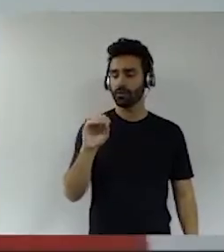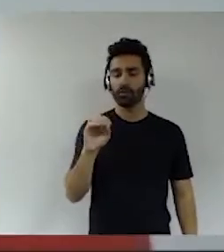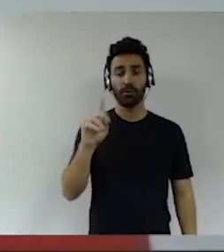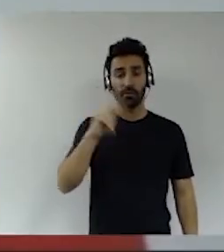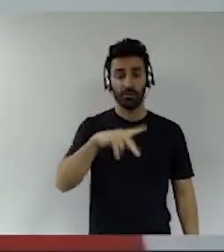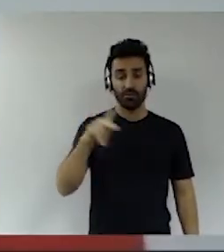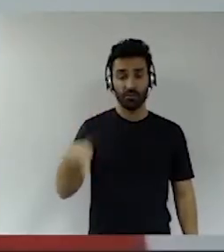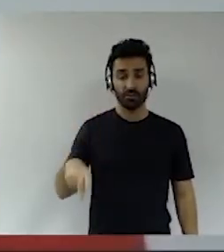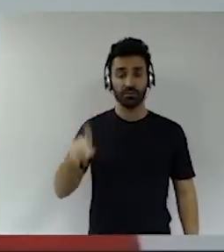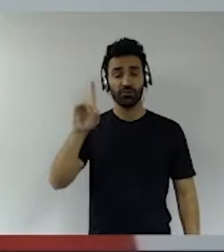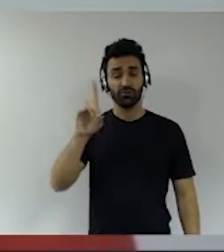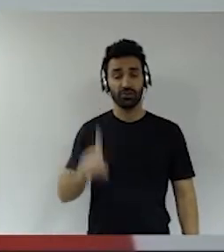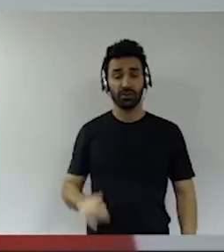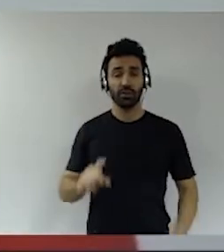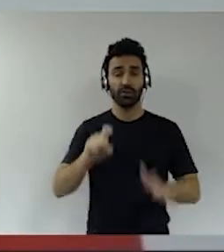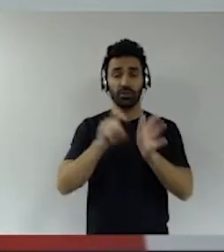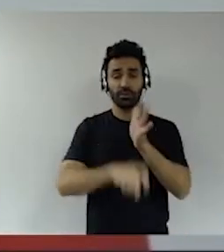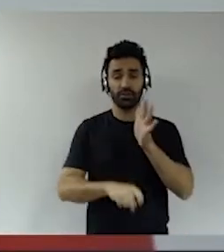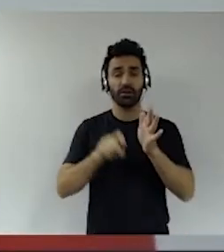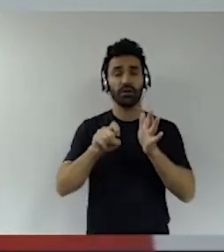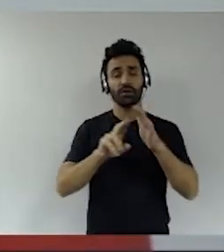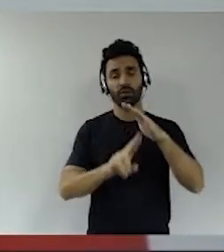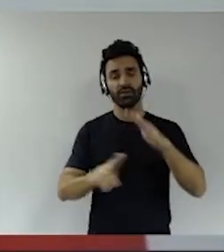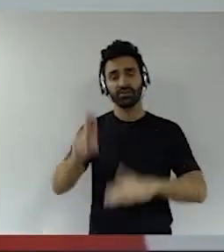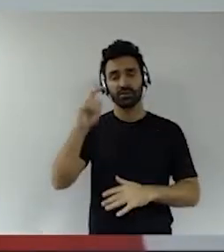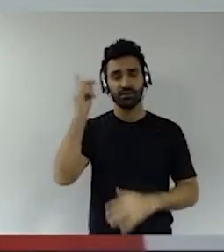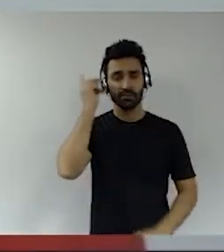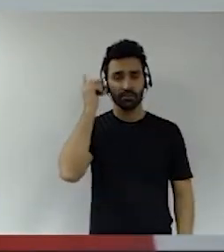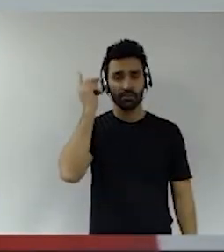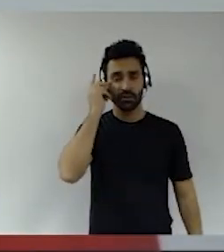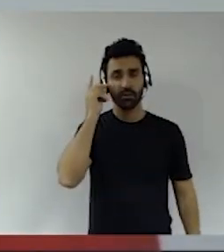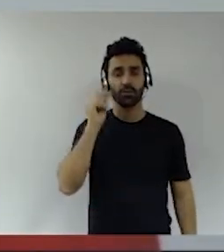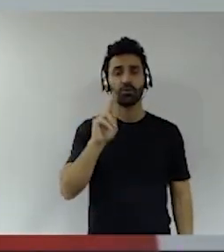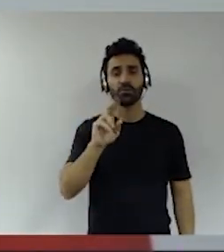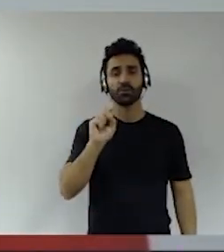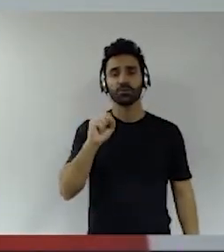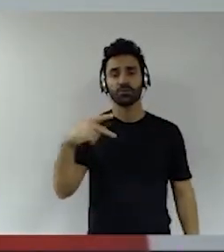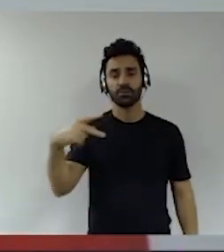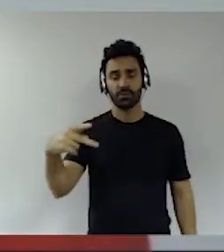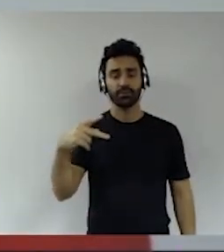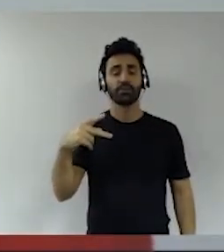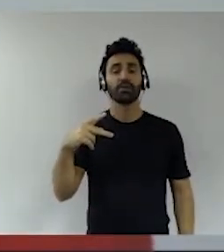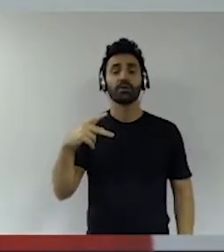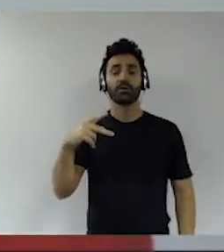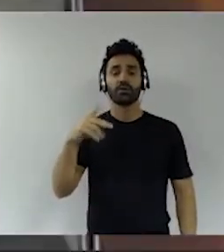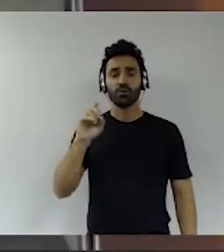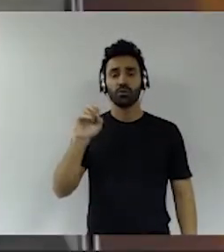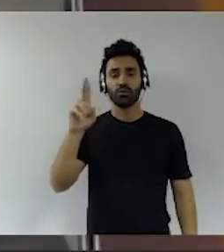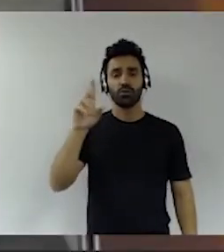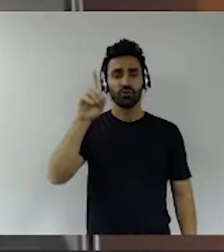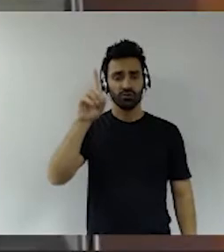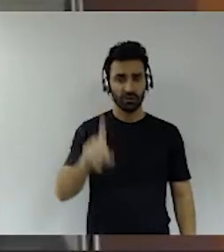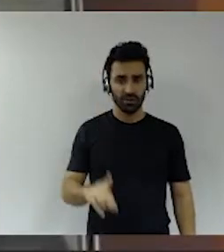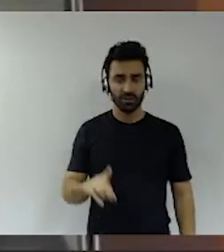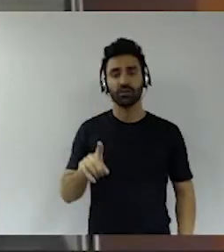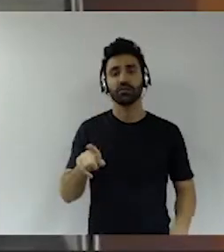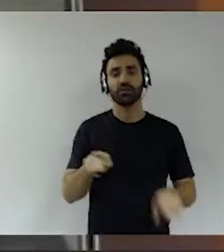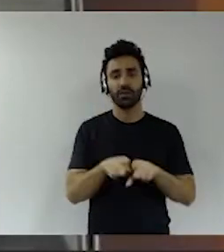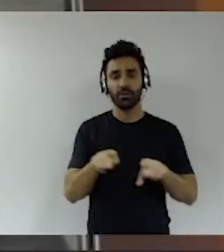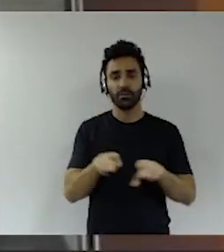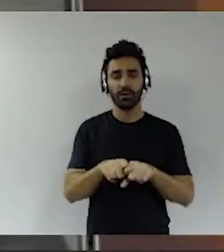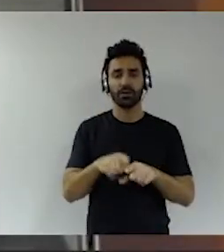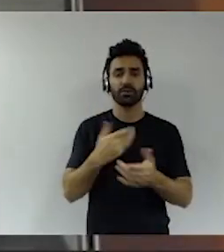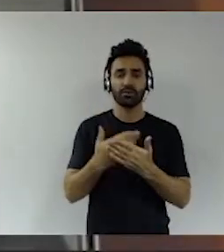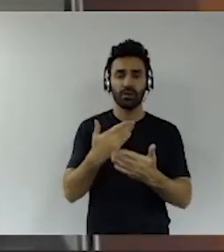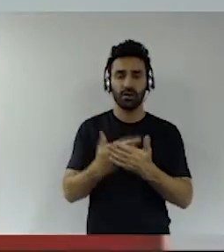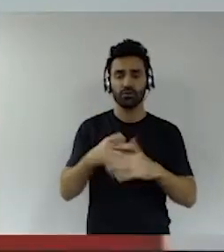titular de Direito Tributário da Universidade de São Paulo, USP, doutor em Direito, estágios pós-doutorais,